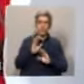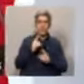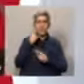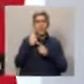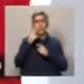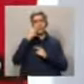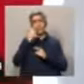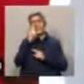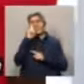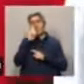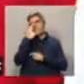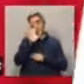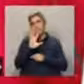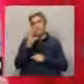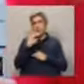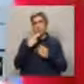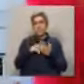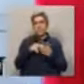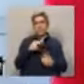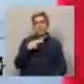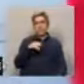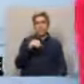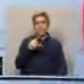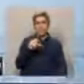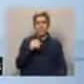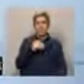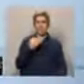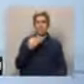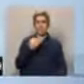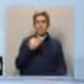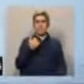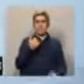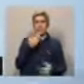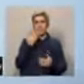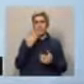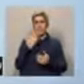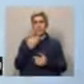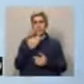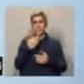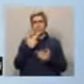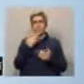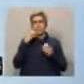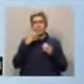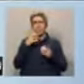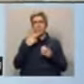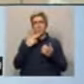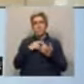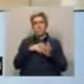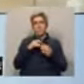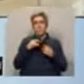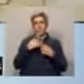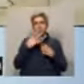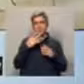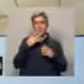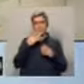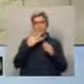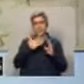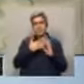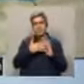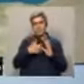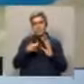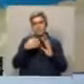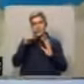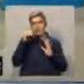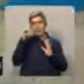não é, Nuno Lopes? Bom dia. Olá, Viva Carmo, é verdade. A chuva vai chegar, chuva fraca, vai chegar ao final da manhã, início da tarde, domingo, vai se estender para as zonas